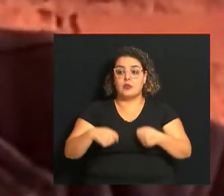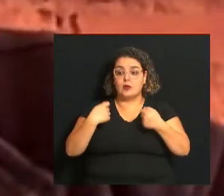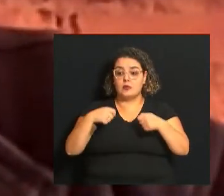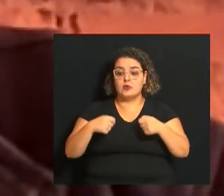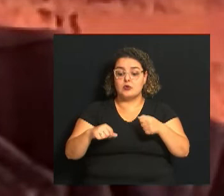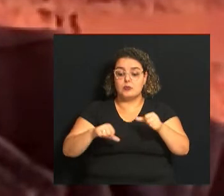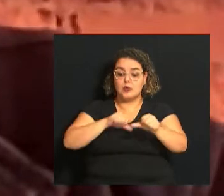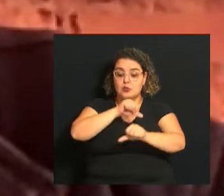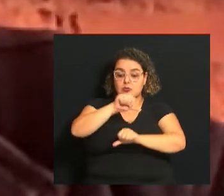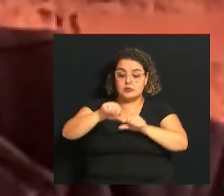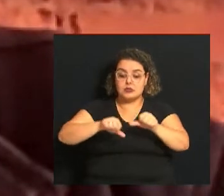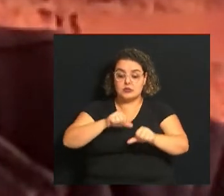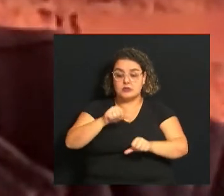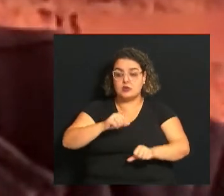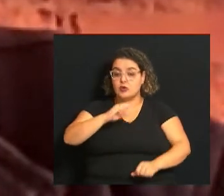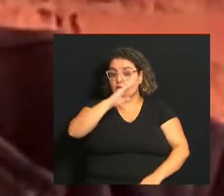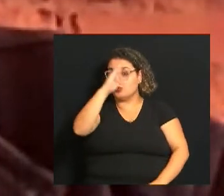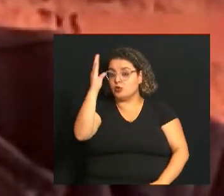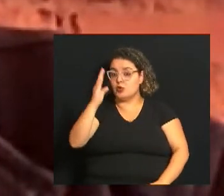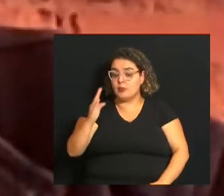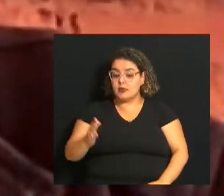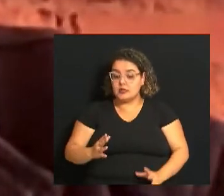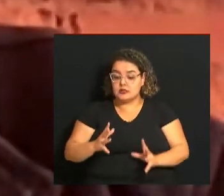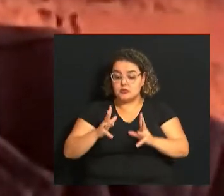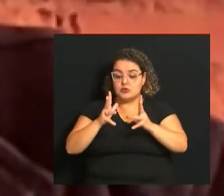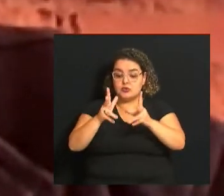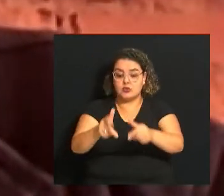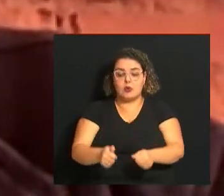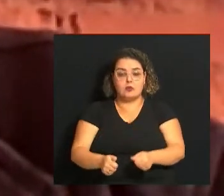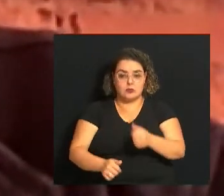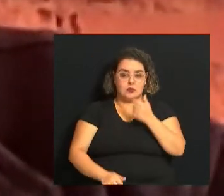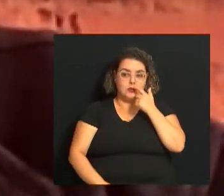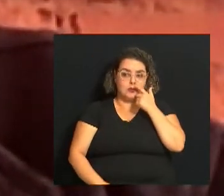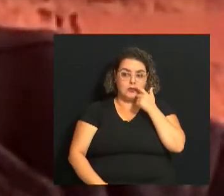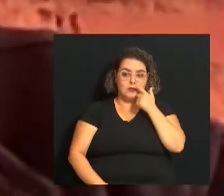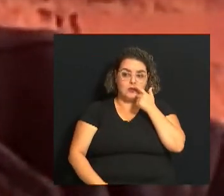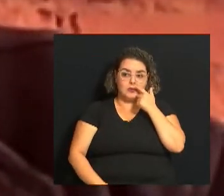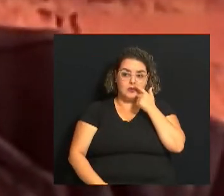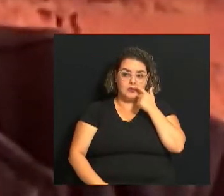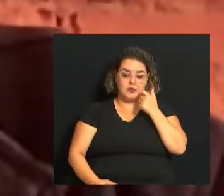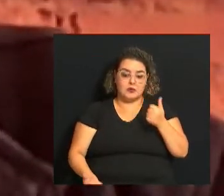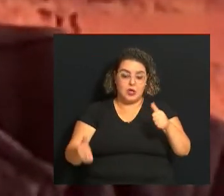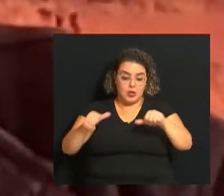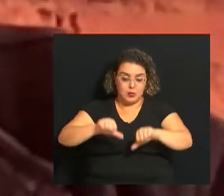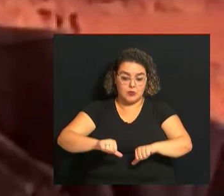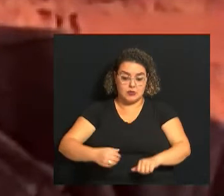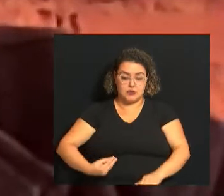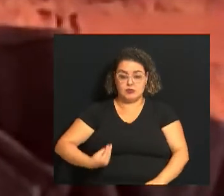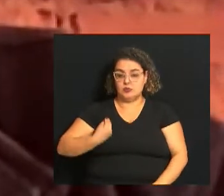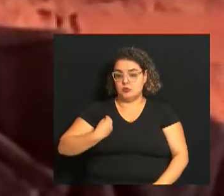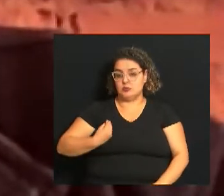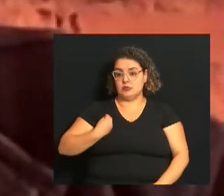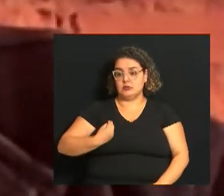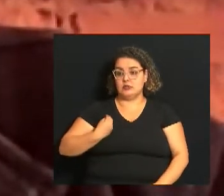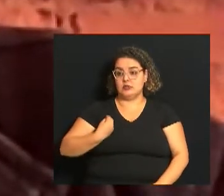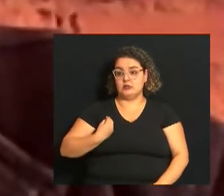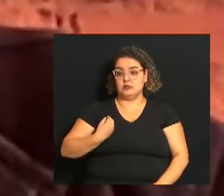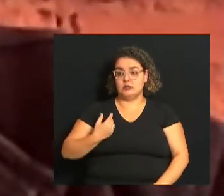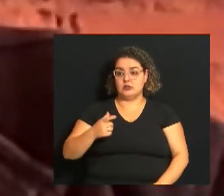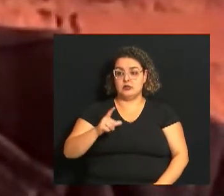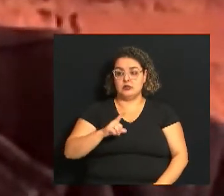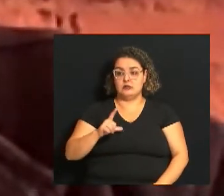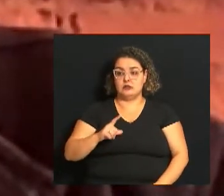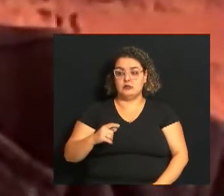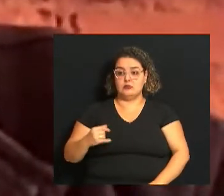Estado, que é a grande crise que nós vivemos, porque houve uma informalização muito grande